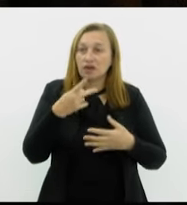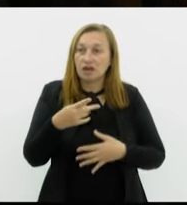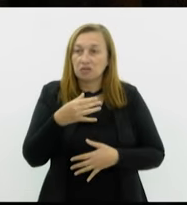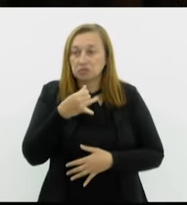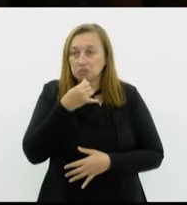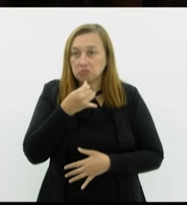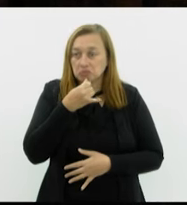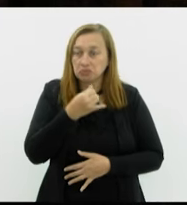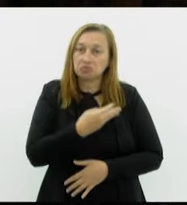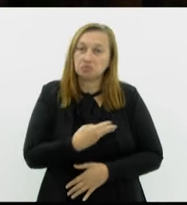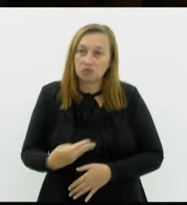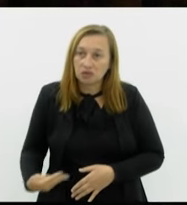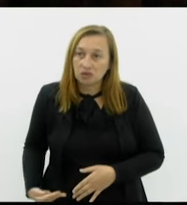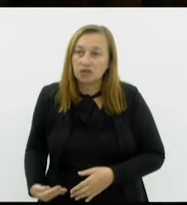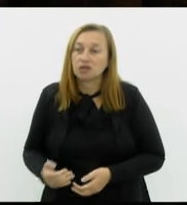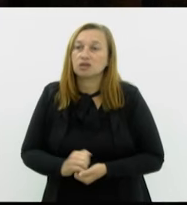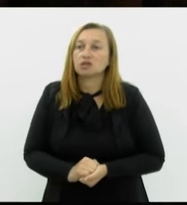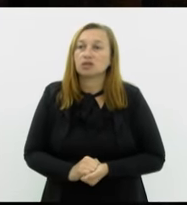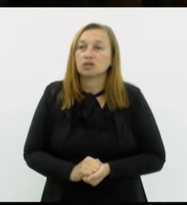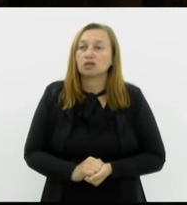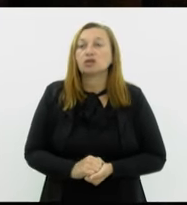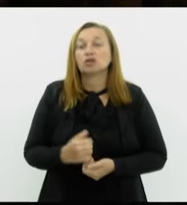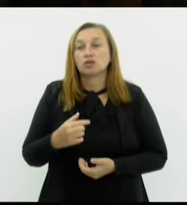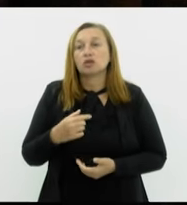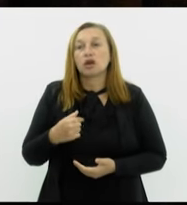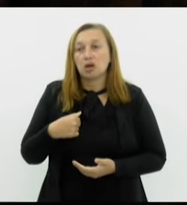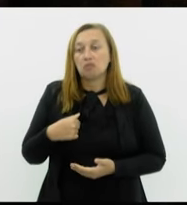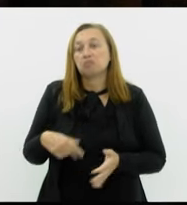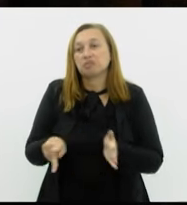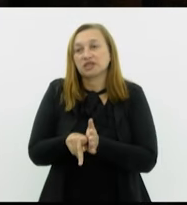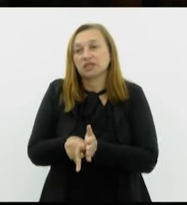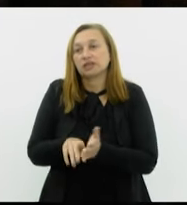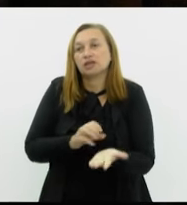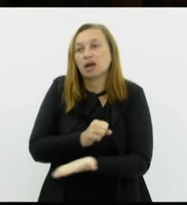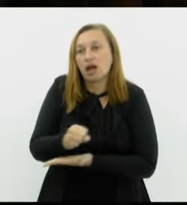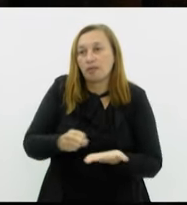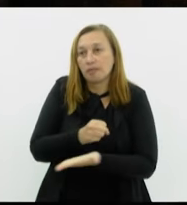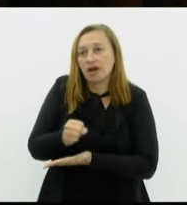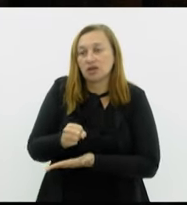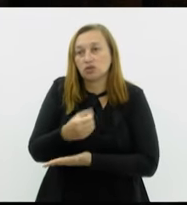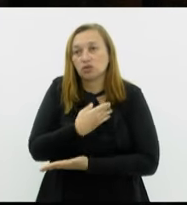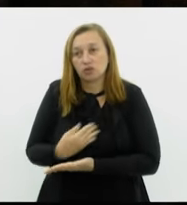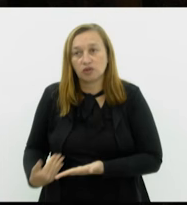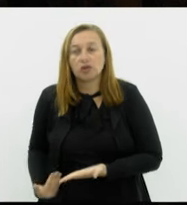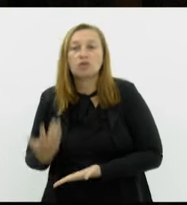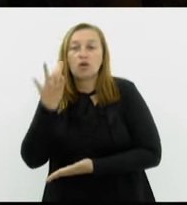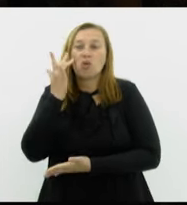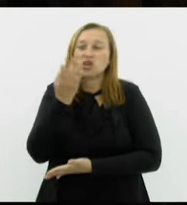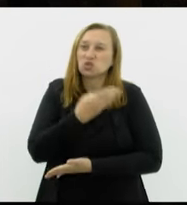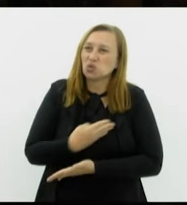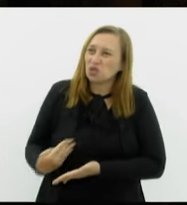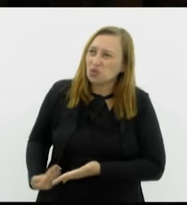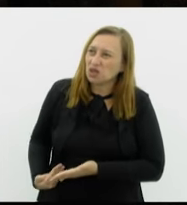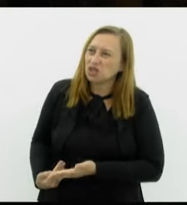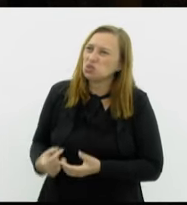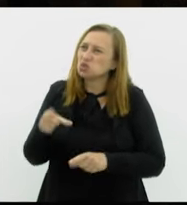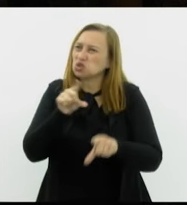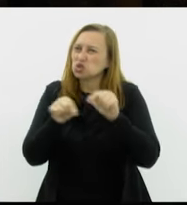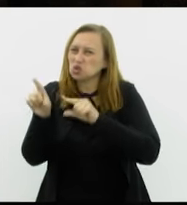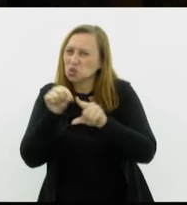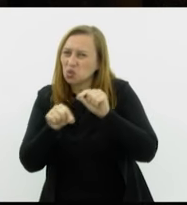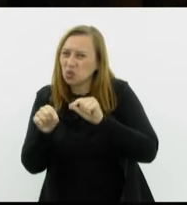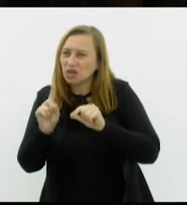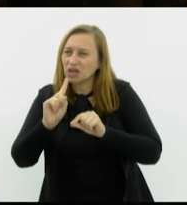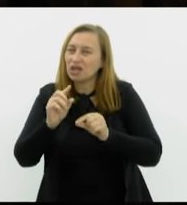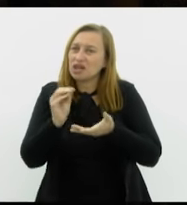com o governo. Sou da base do governo. Acho que o governo toma decisões e não